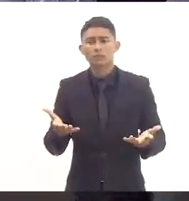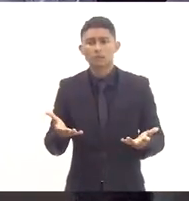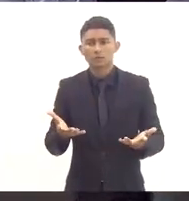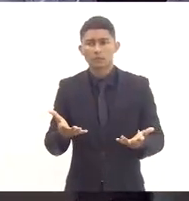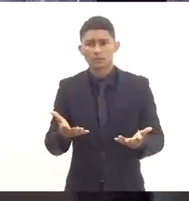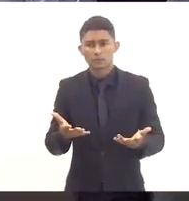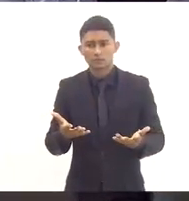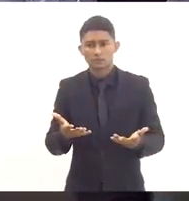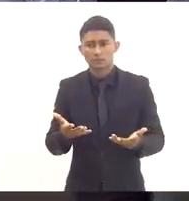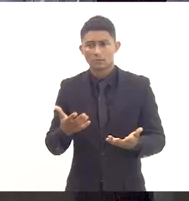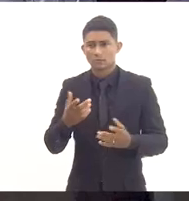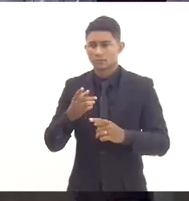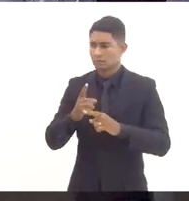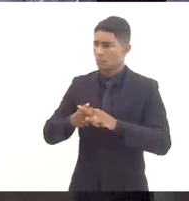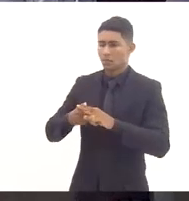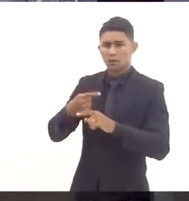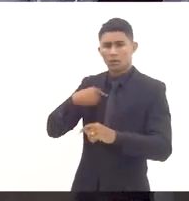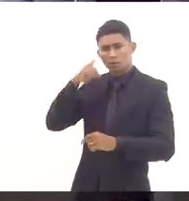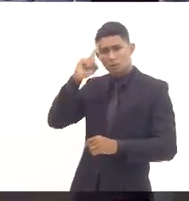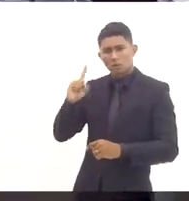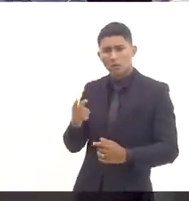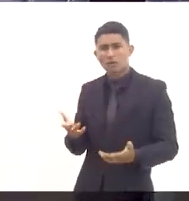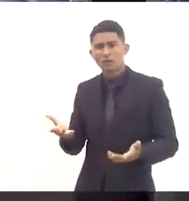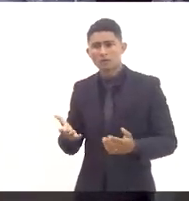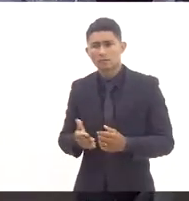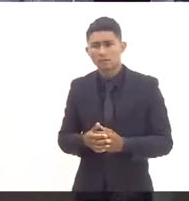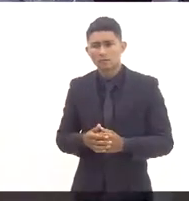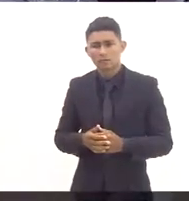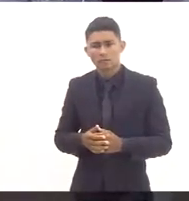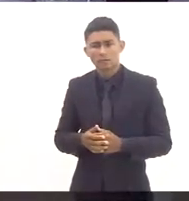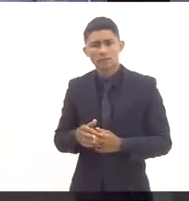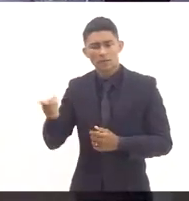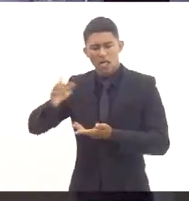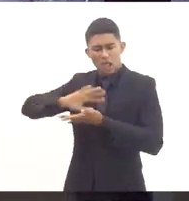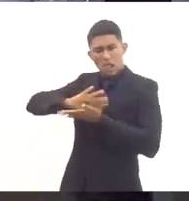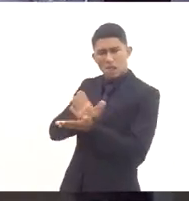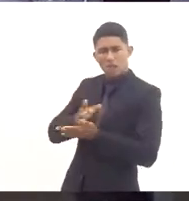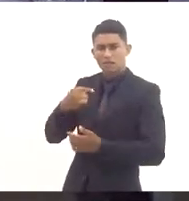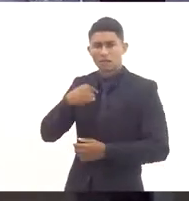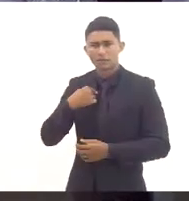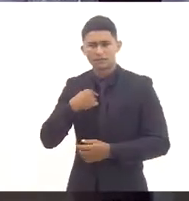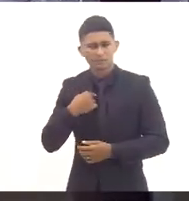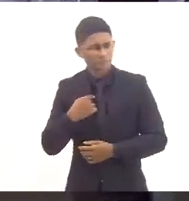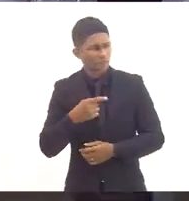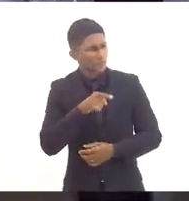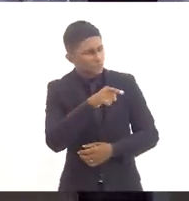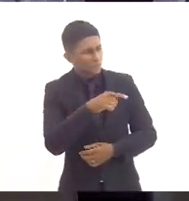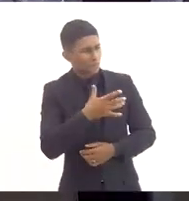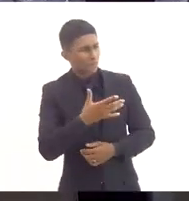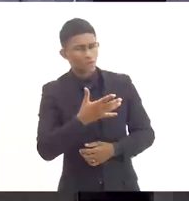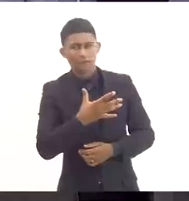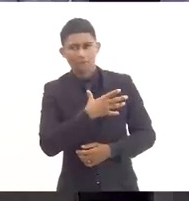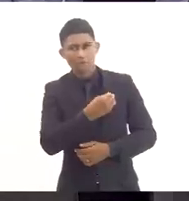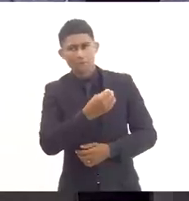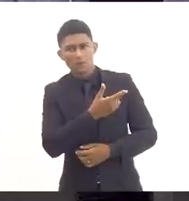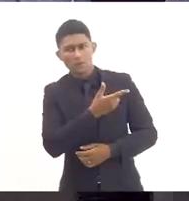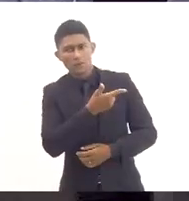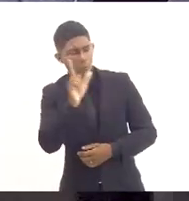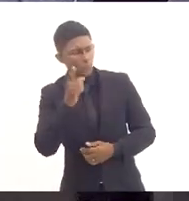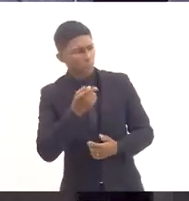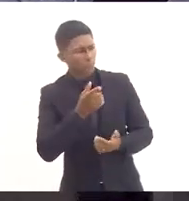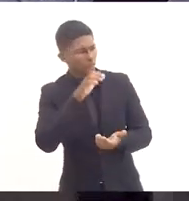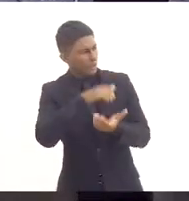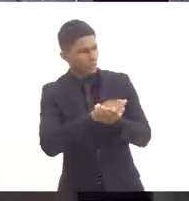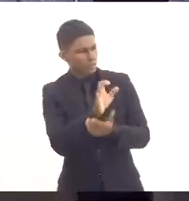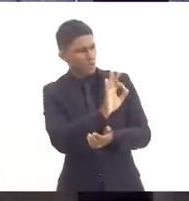porque eu entendi é a questão dela se você tem outro filho sem ser casado eu falei em cima de ti